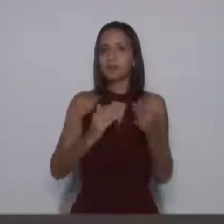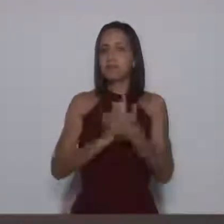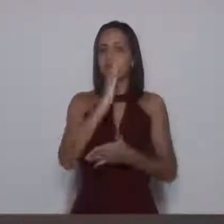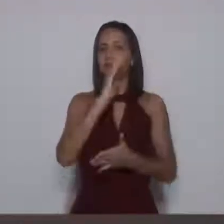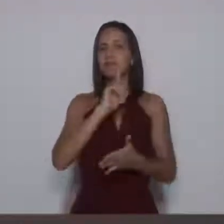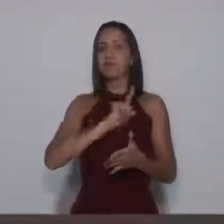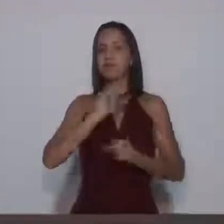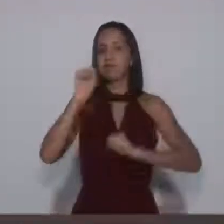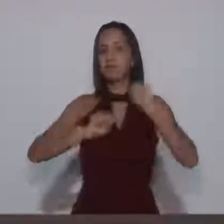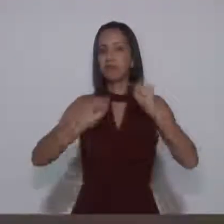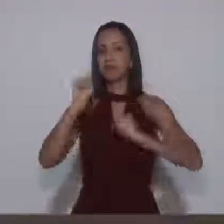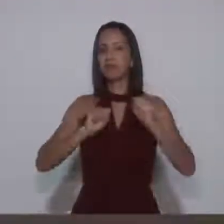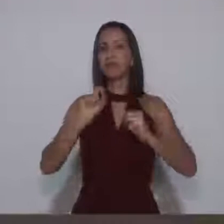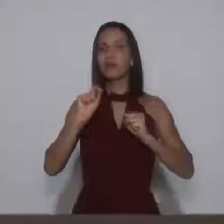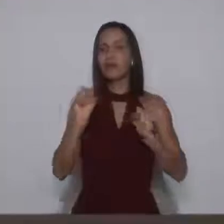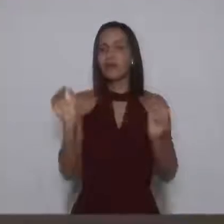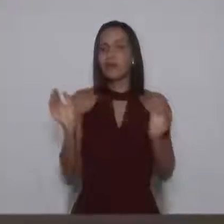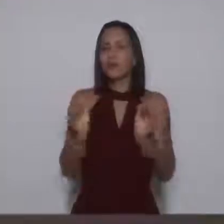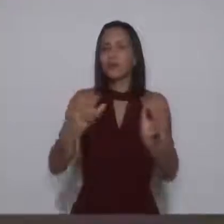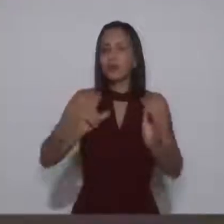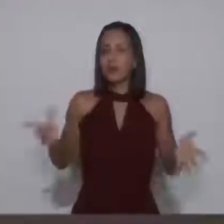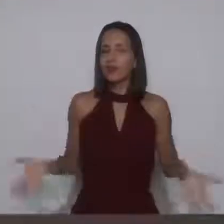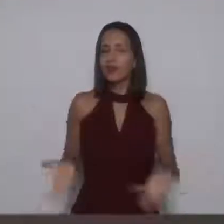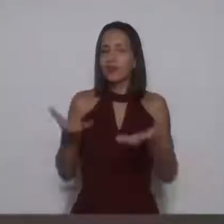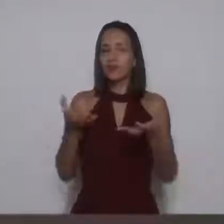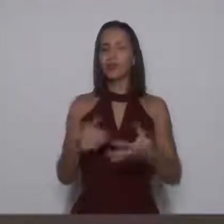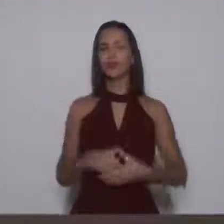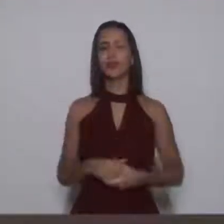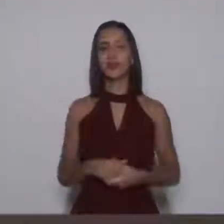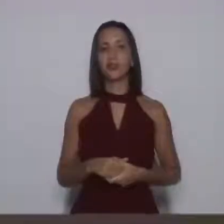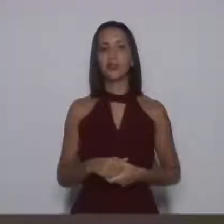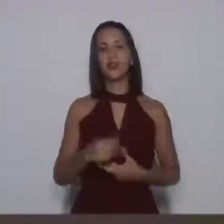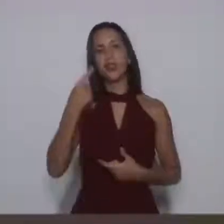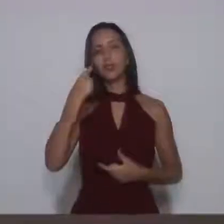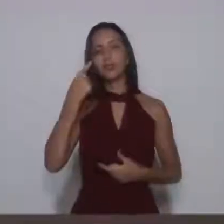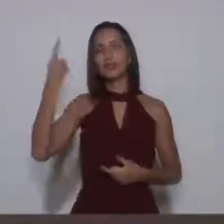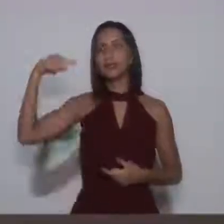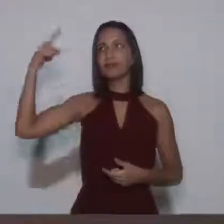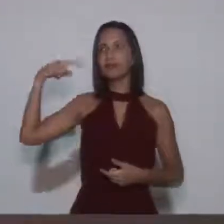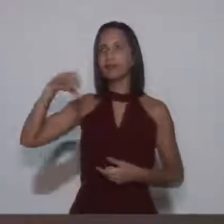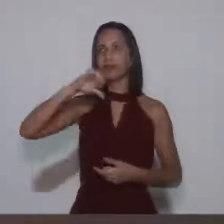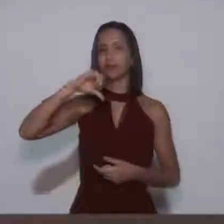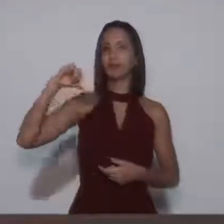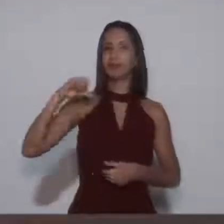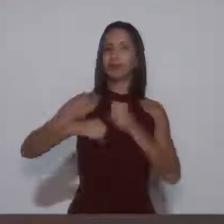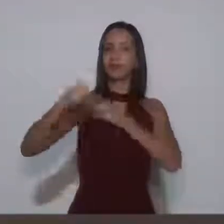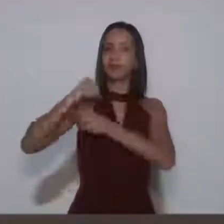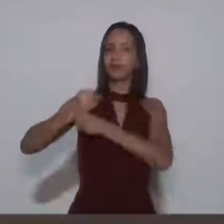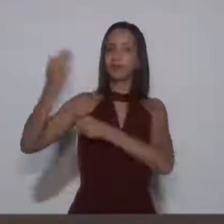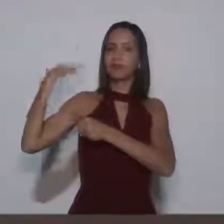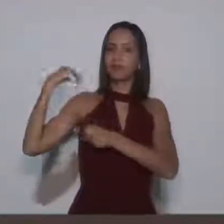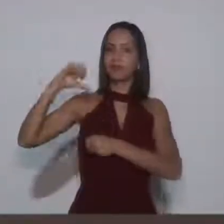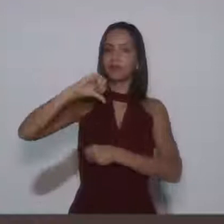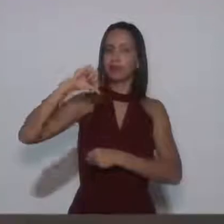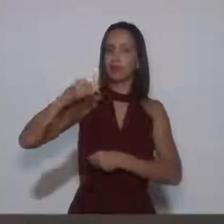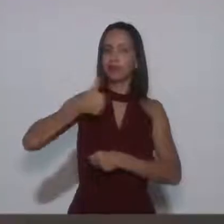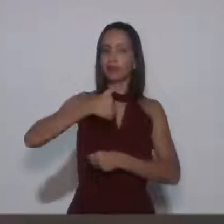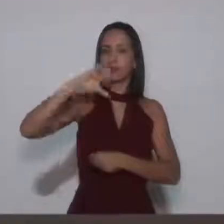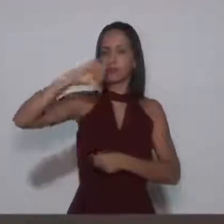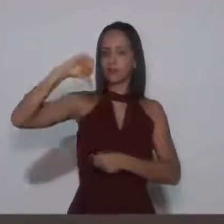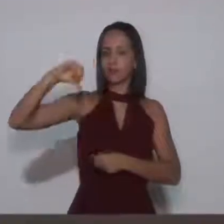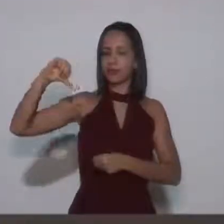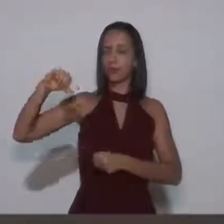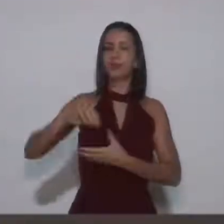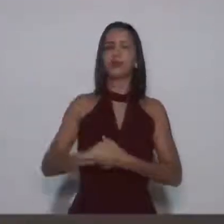Selo Amigo de Vinhedo, que são pequenas formas de incentivo, não é? Daí eu fui buscar lá em 99, o finado vereador Luiz Carlos da